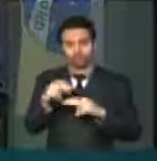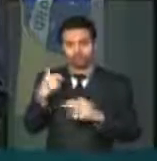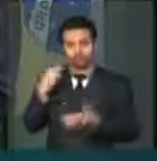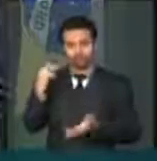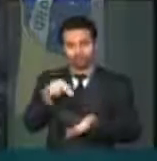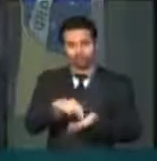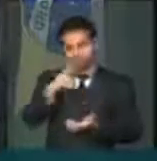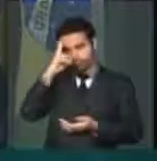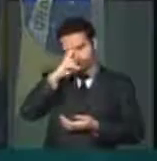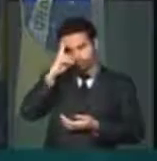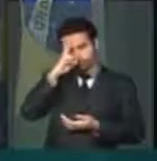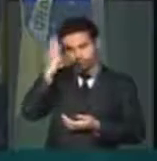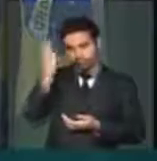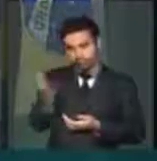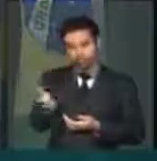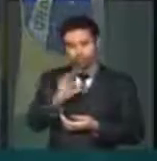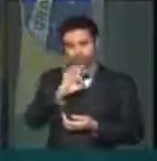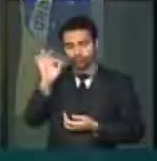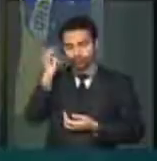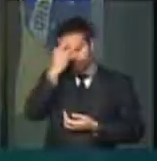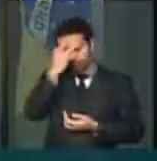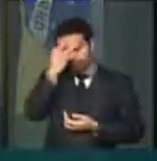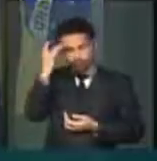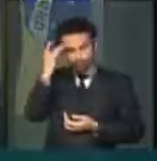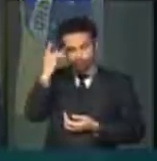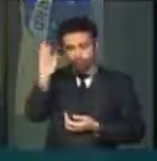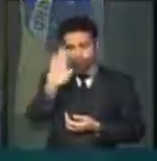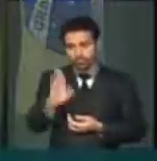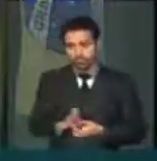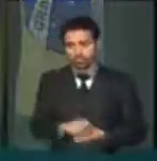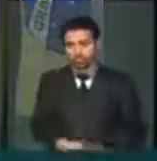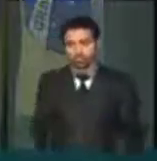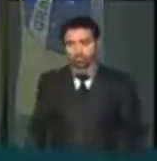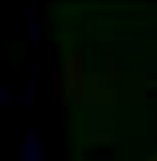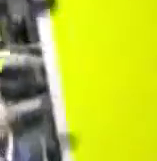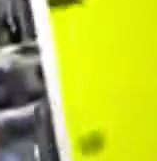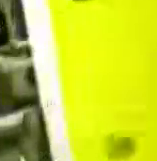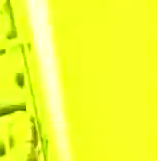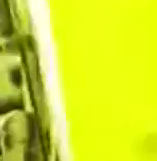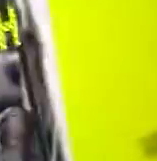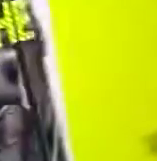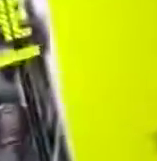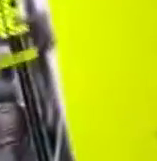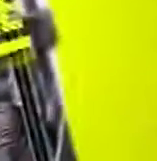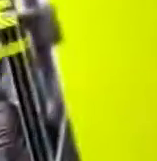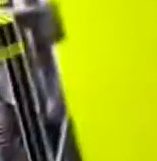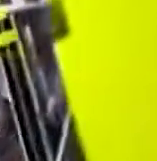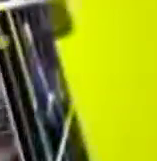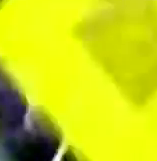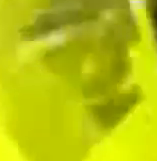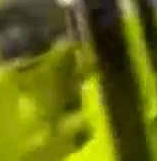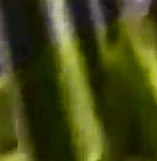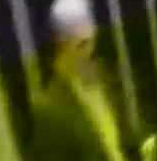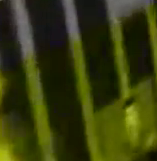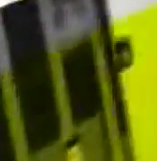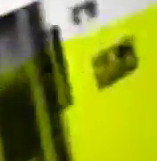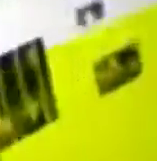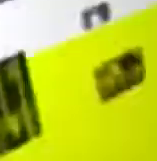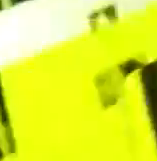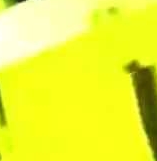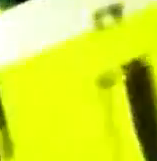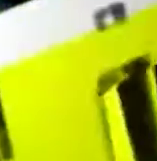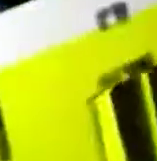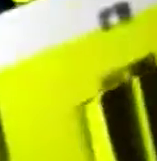em memória deste grande brasileiro. Obrigado, senhor presidente. Muito obrigado, nome de... Que não que sejam menos